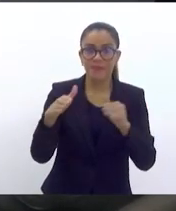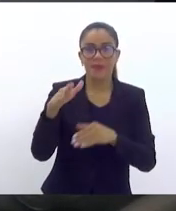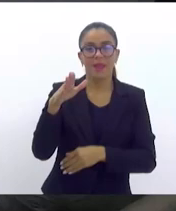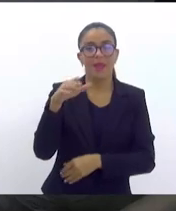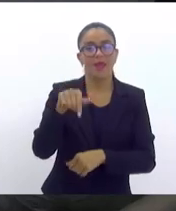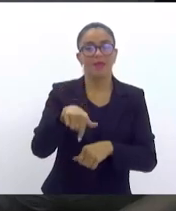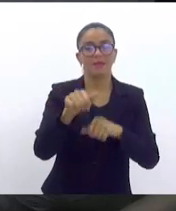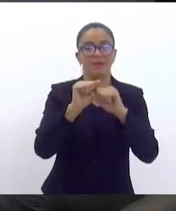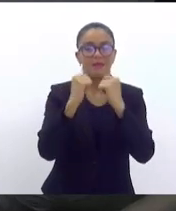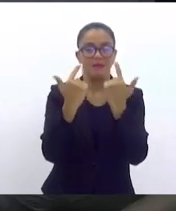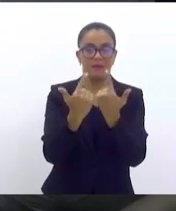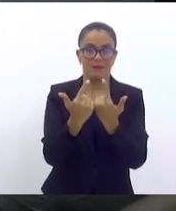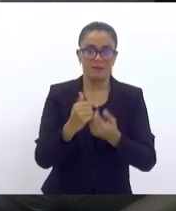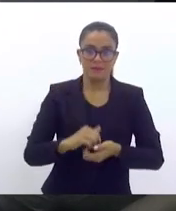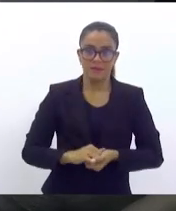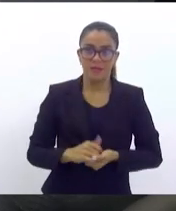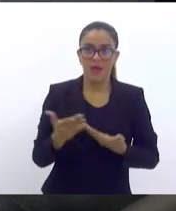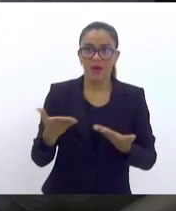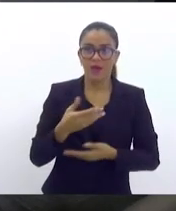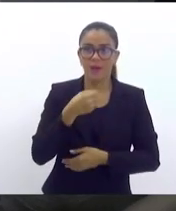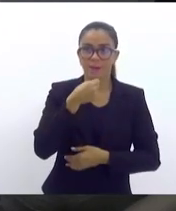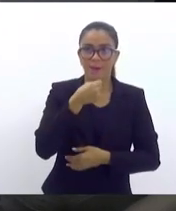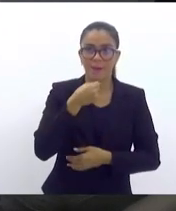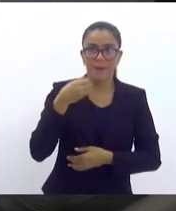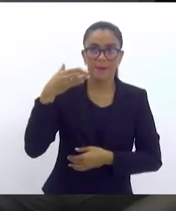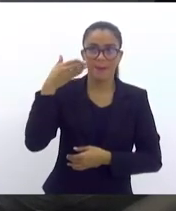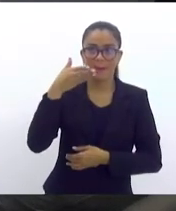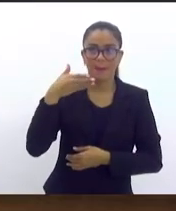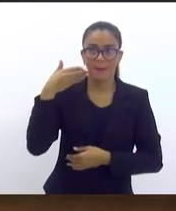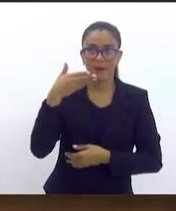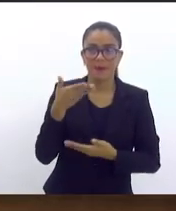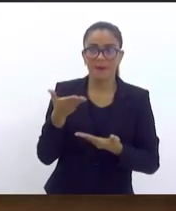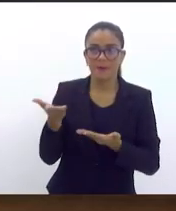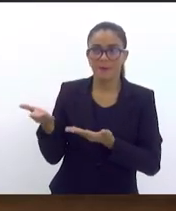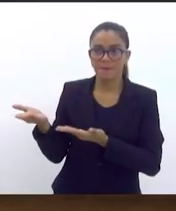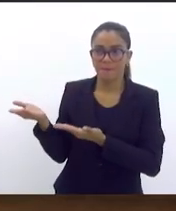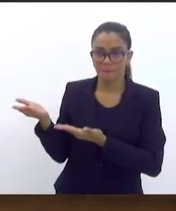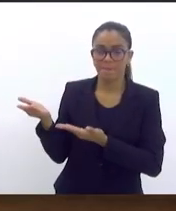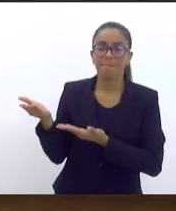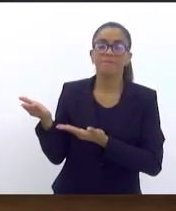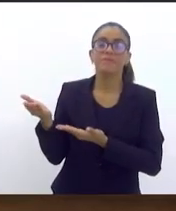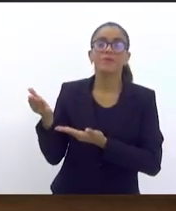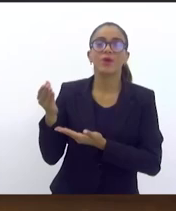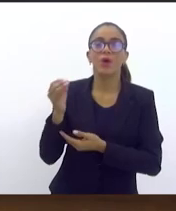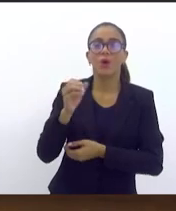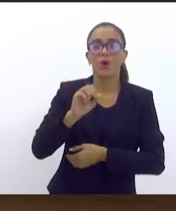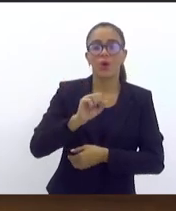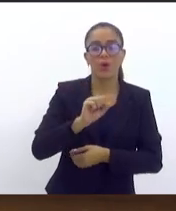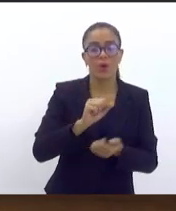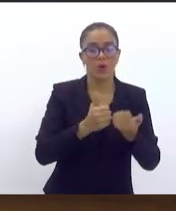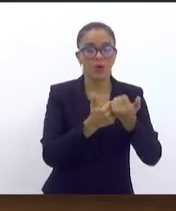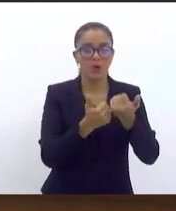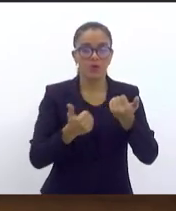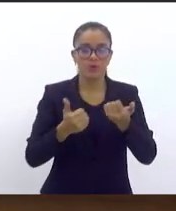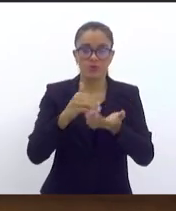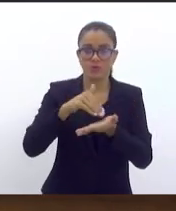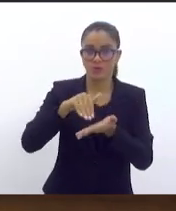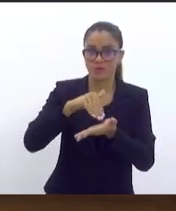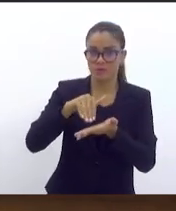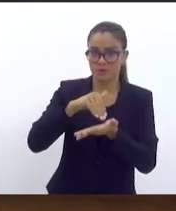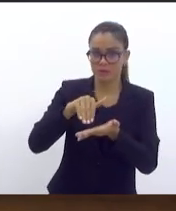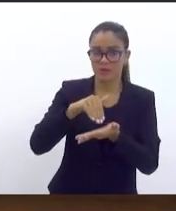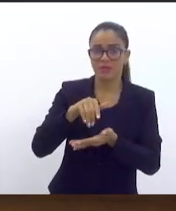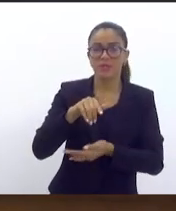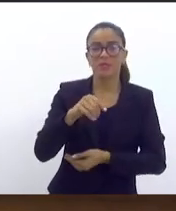Legislativa passo a palavra para o subsecretário de cuidados especiais o